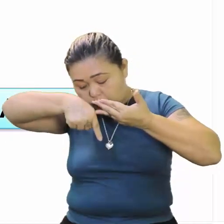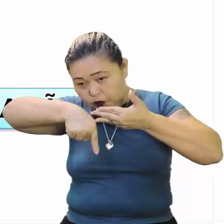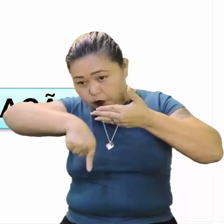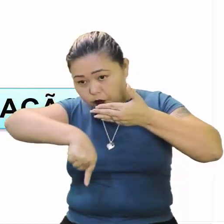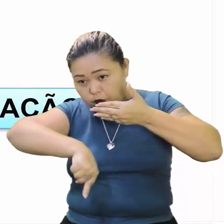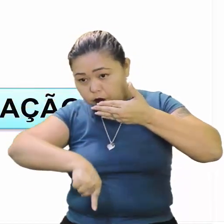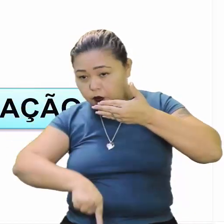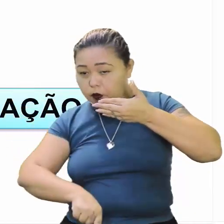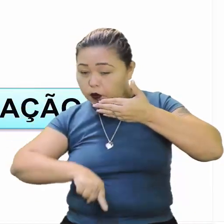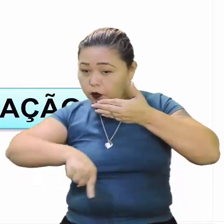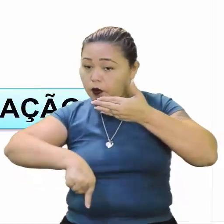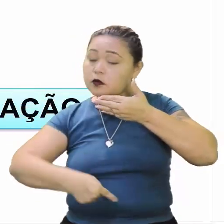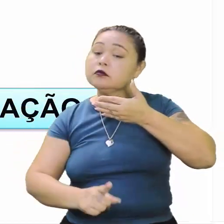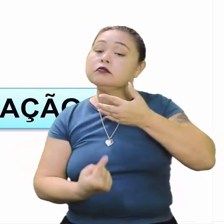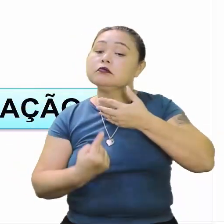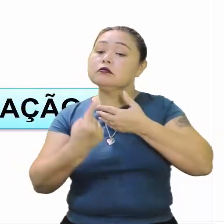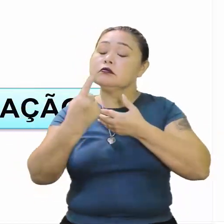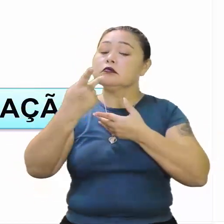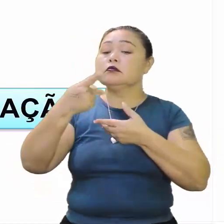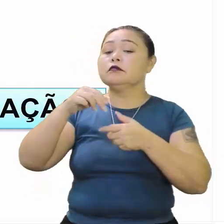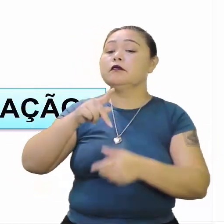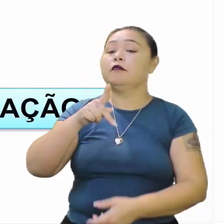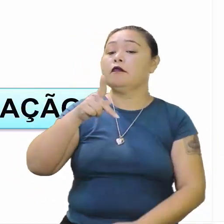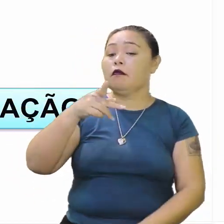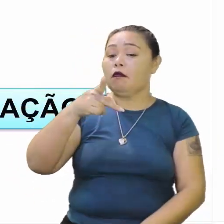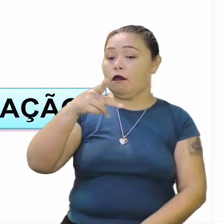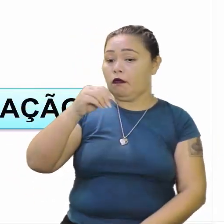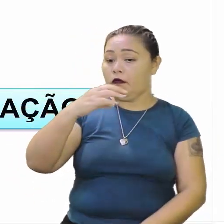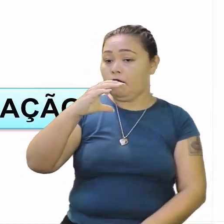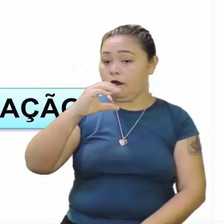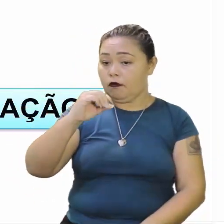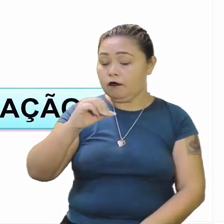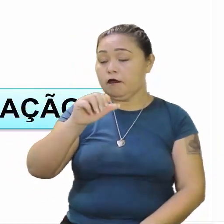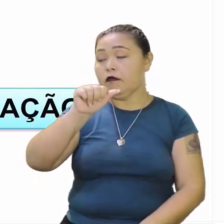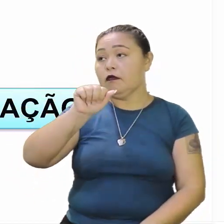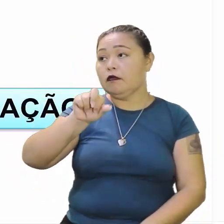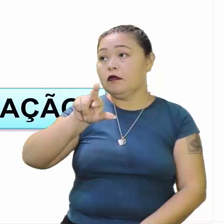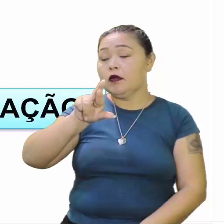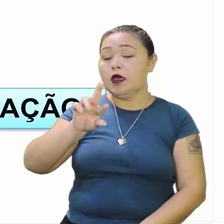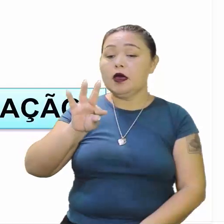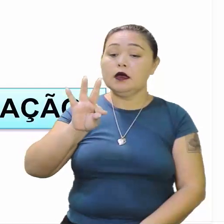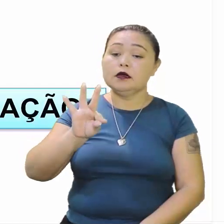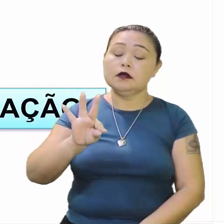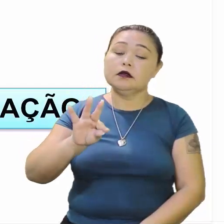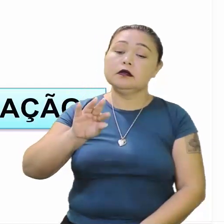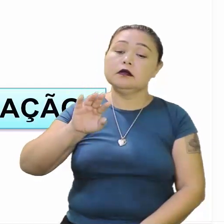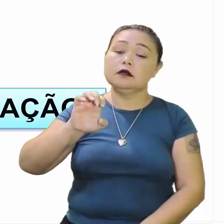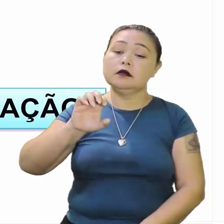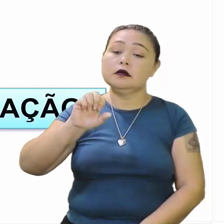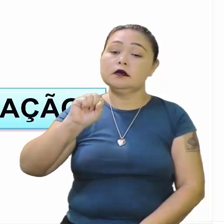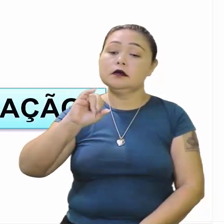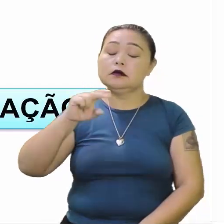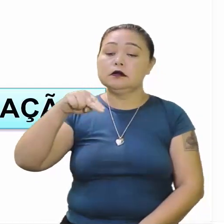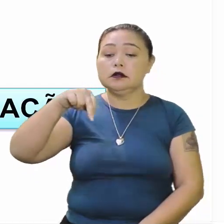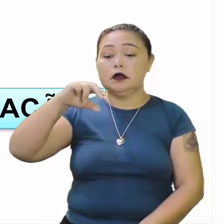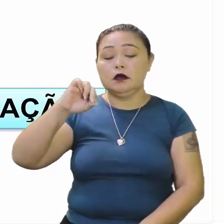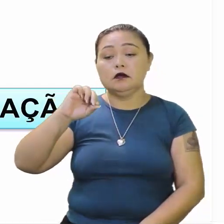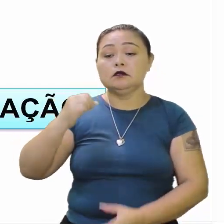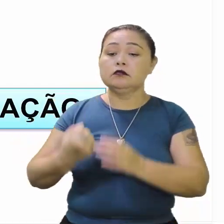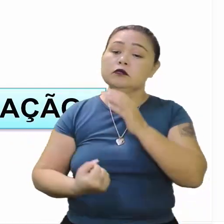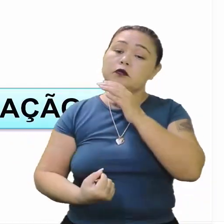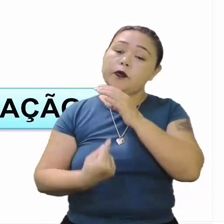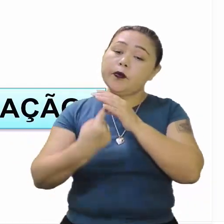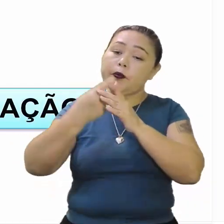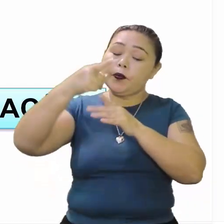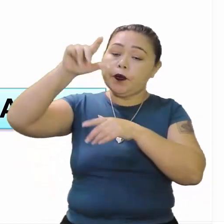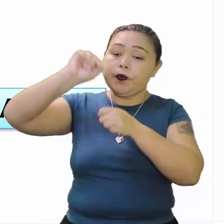poço artesiano, né? O poço artesiano é quando você fura, que ela jorra espontaneamente como petróleo. Semi-artesiano